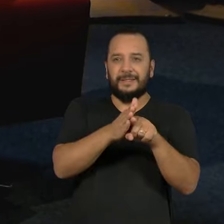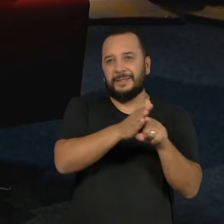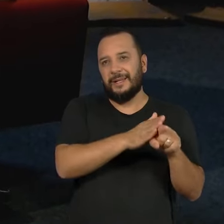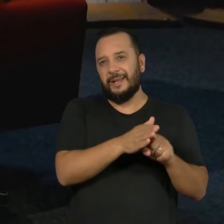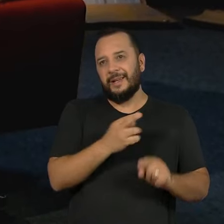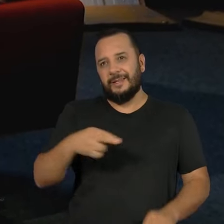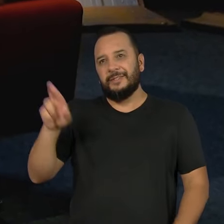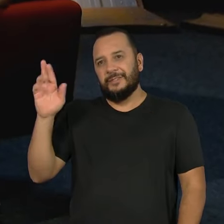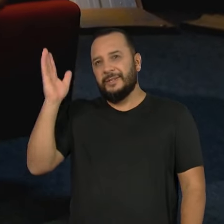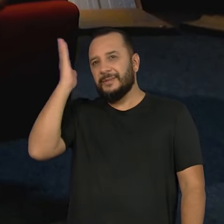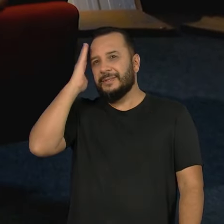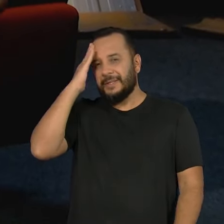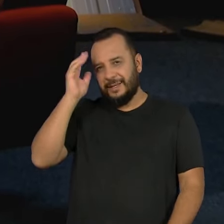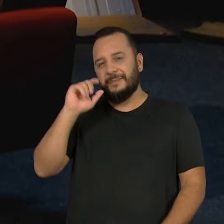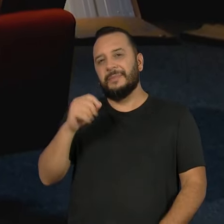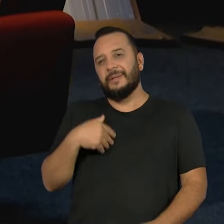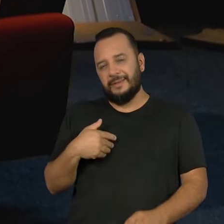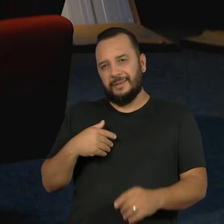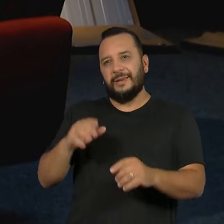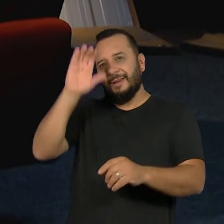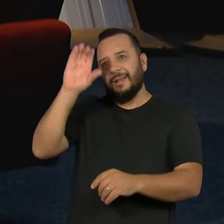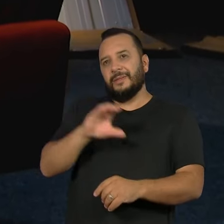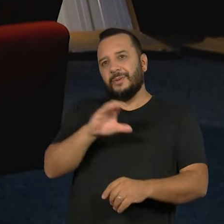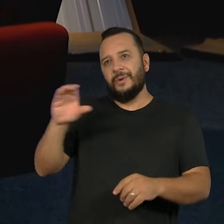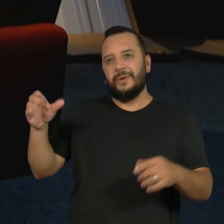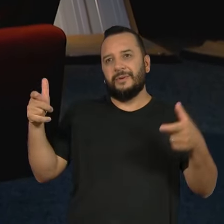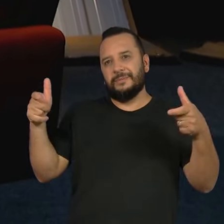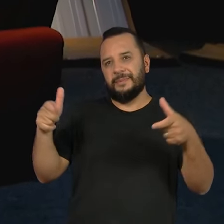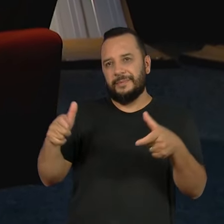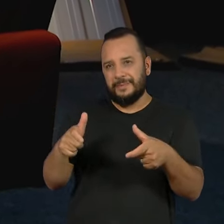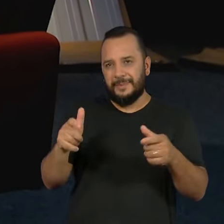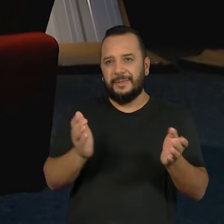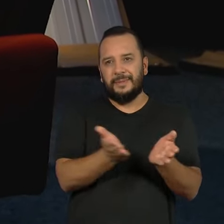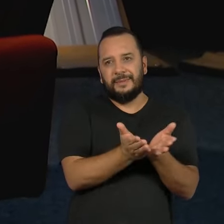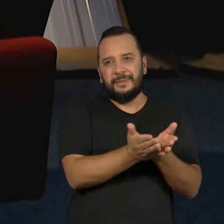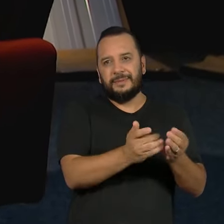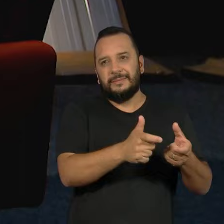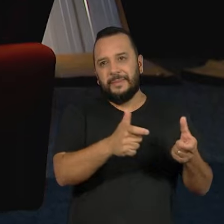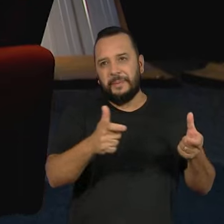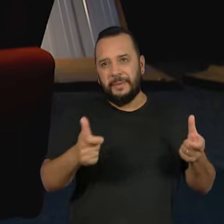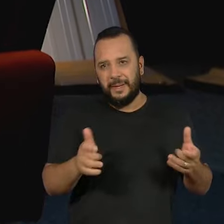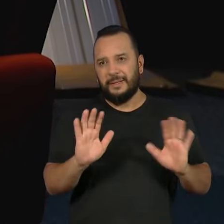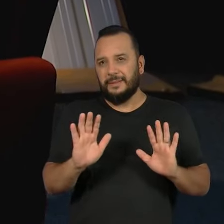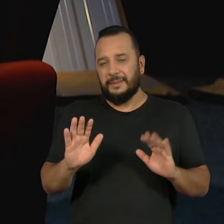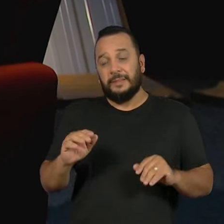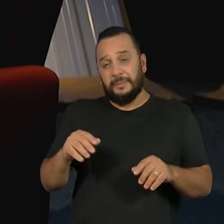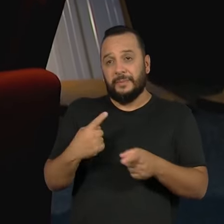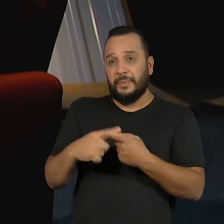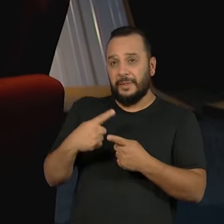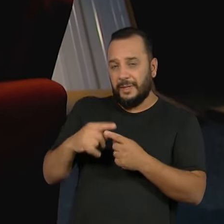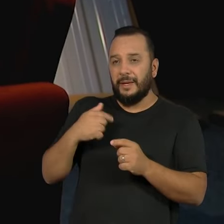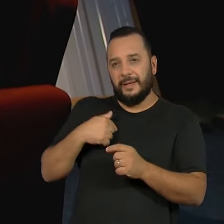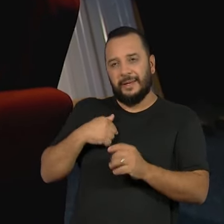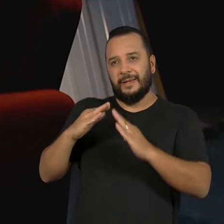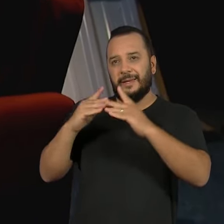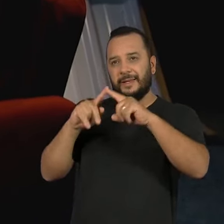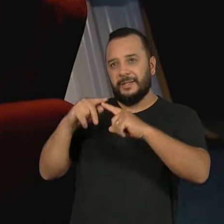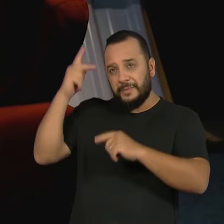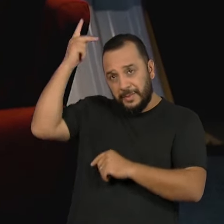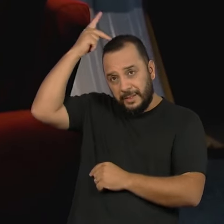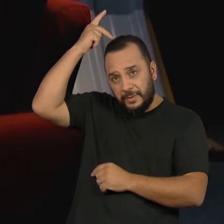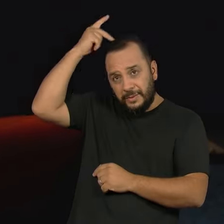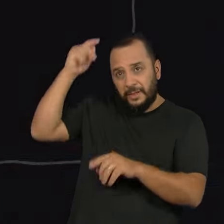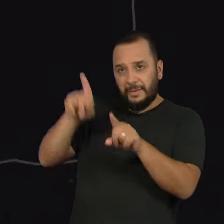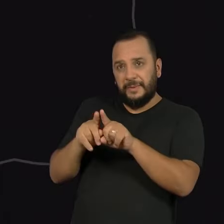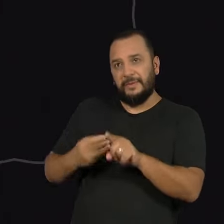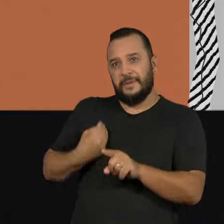tava olhando no radar olhando para o que significava né a presença Pentecostal na vida social e na vida política brasileira